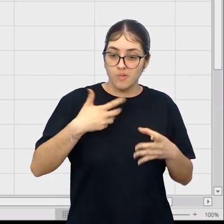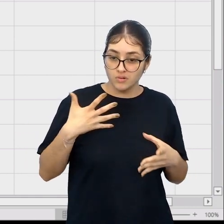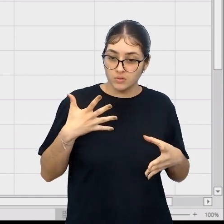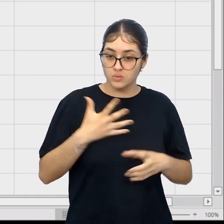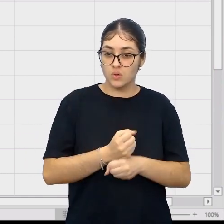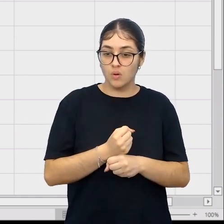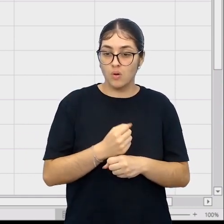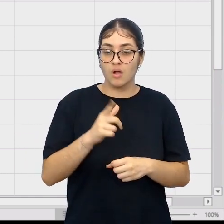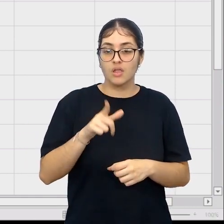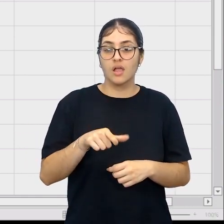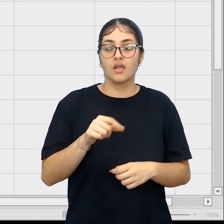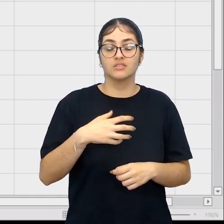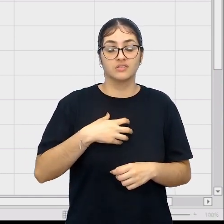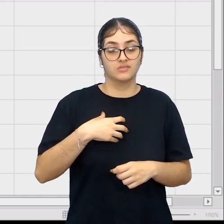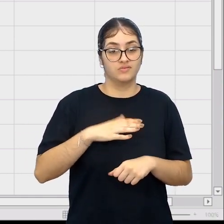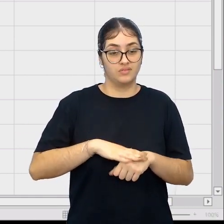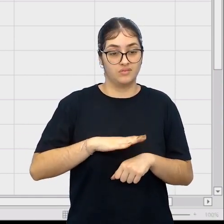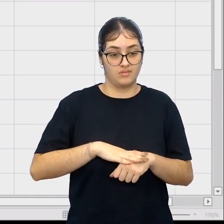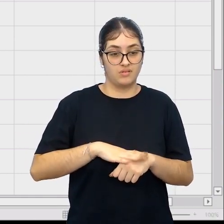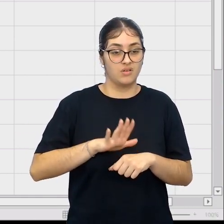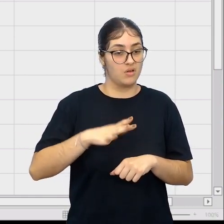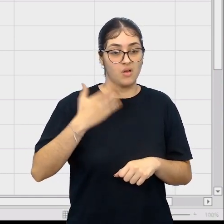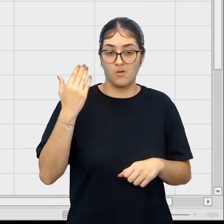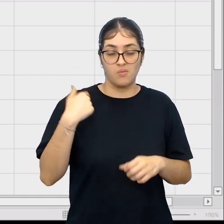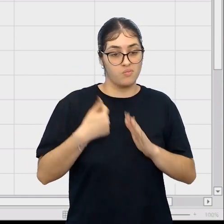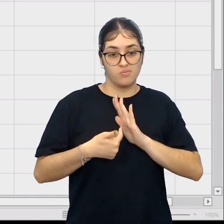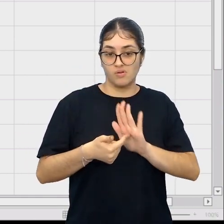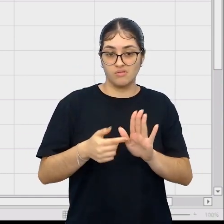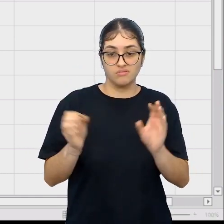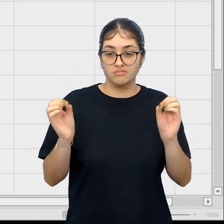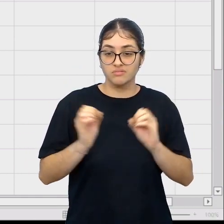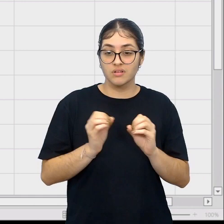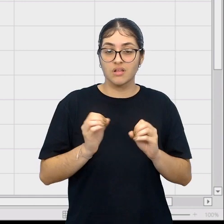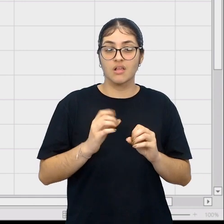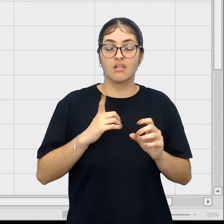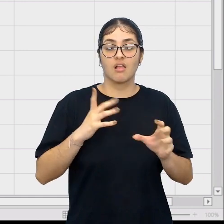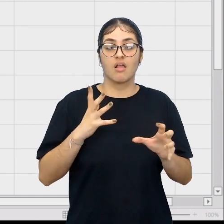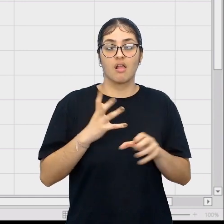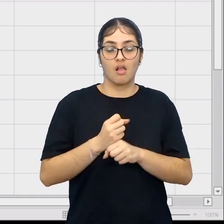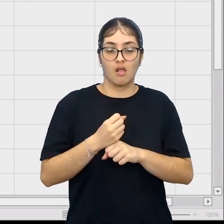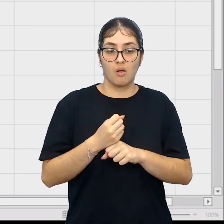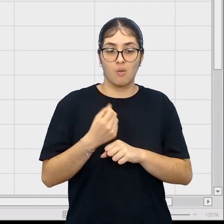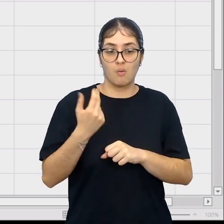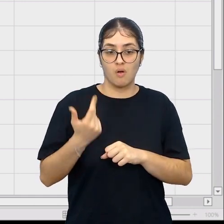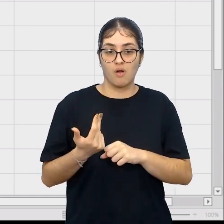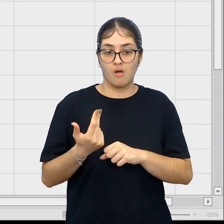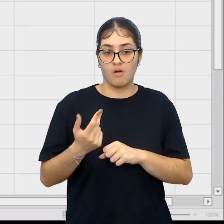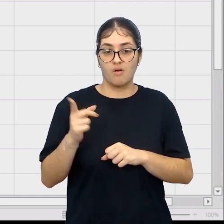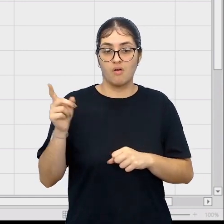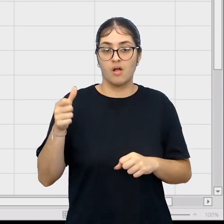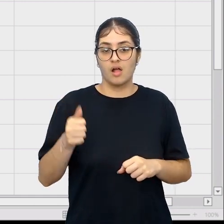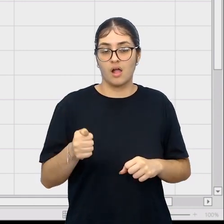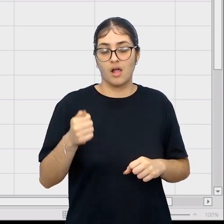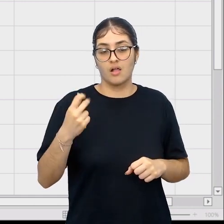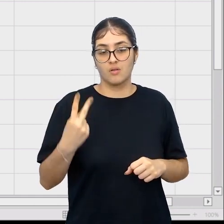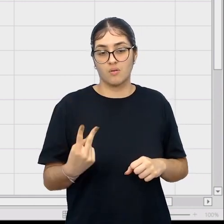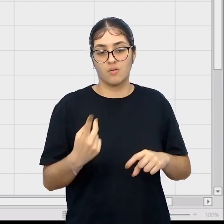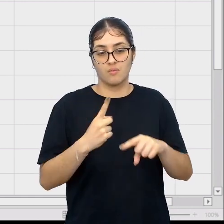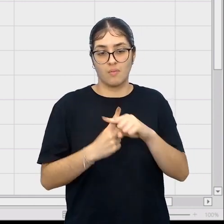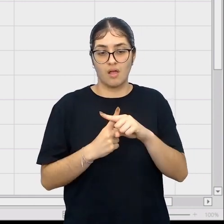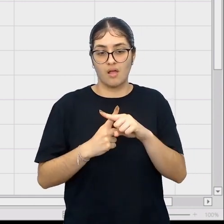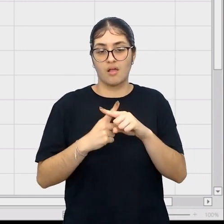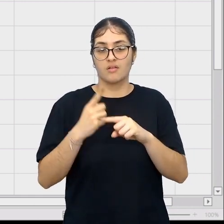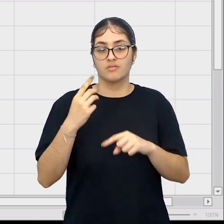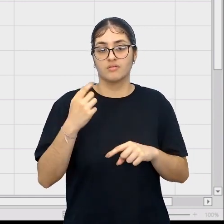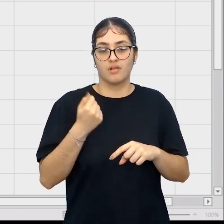Eu posso fazer de uma forma, tá, Osmar? Da outra vez eu não mostrei. Tá. Coloco igual, abre parênteses e vou digitando, ó. A2 mais, poderia